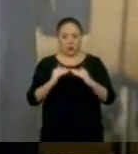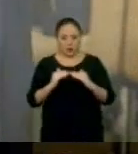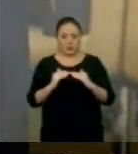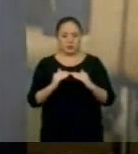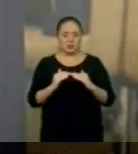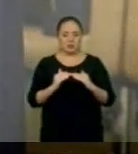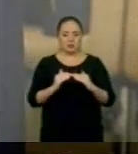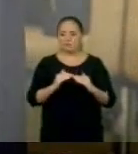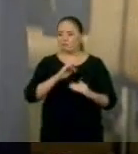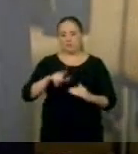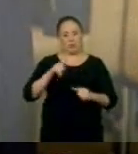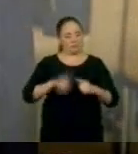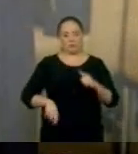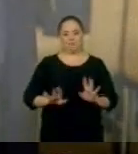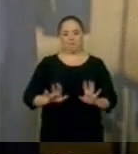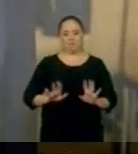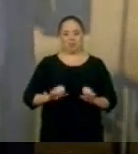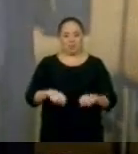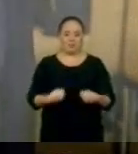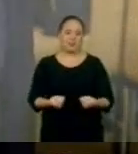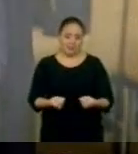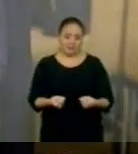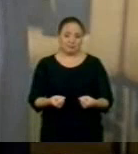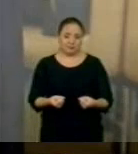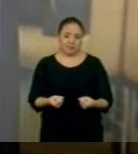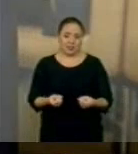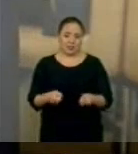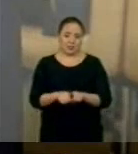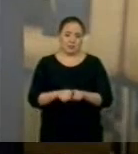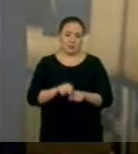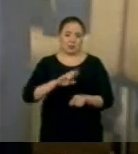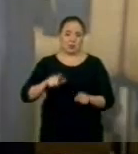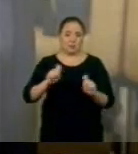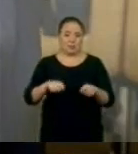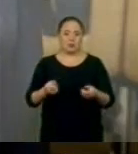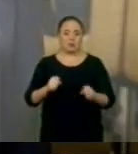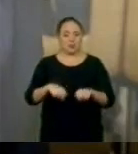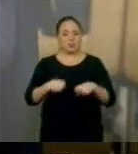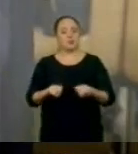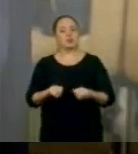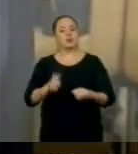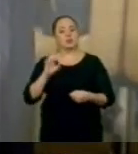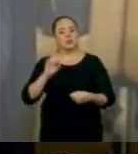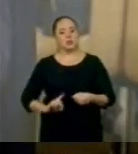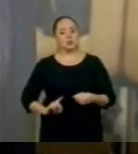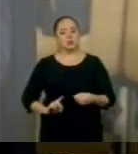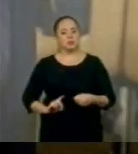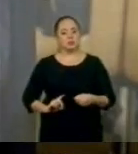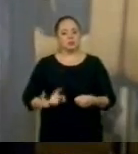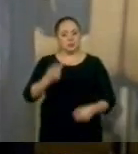não é possível defendê-la. Como também não será possível defender os direitos